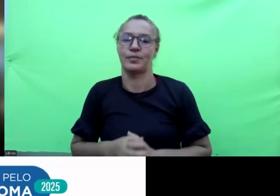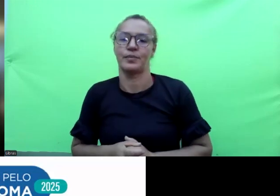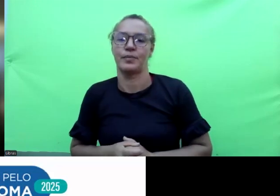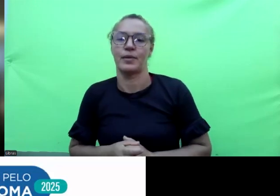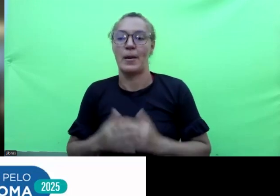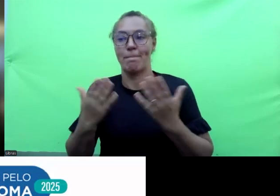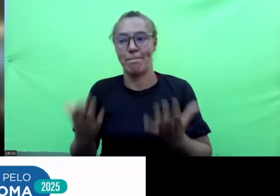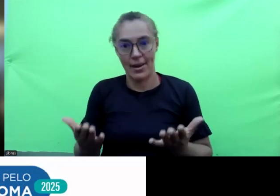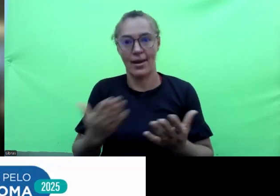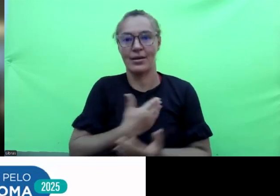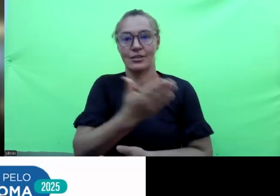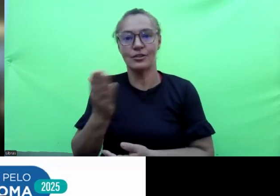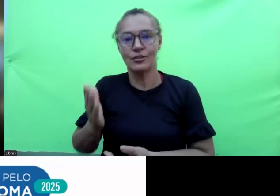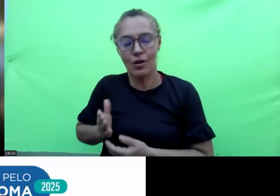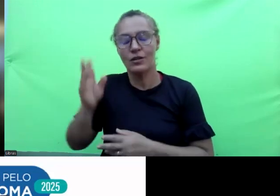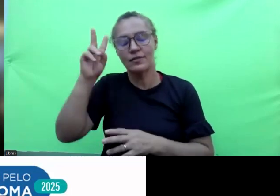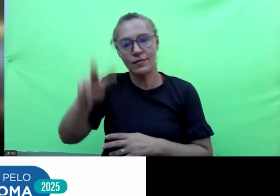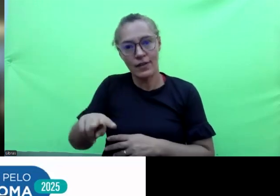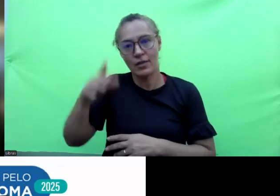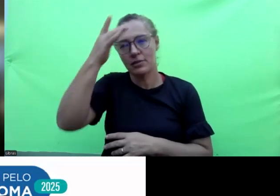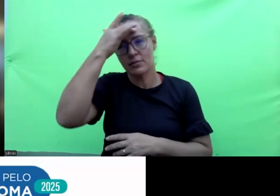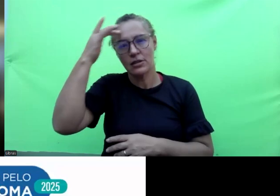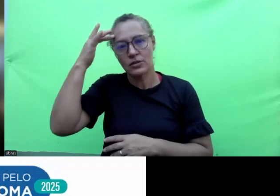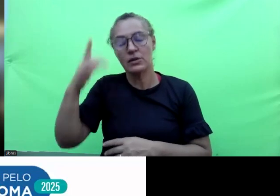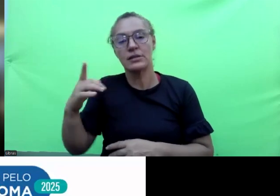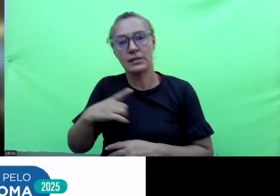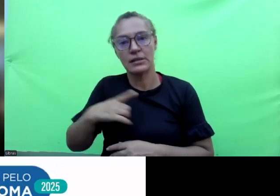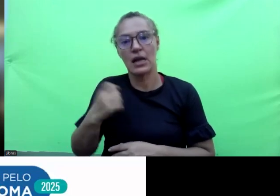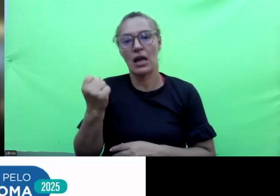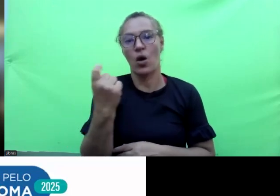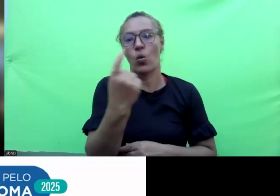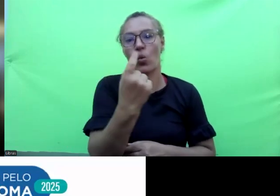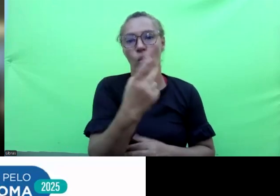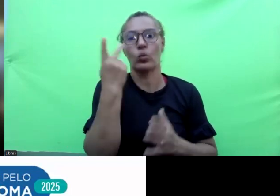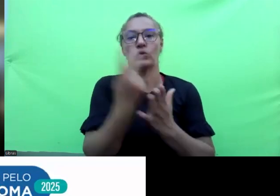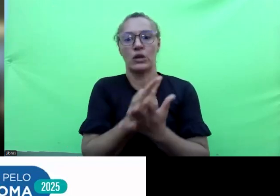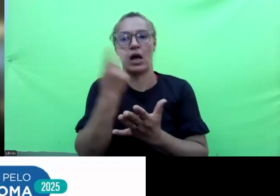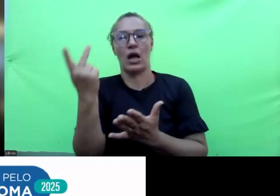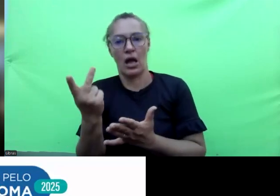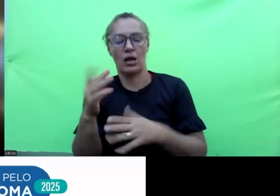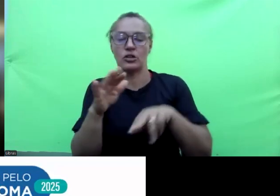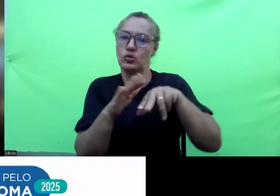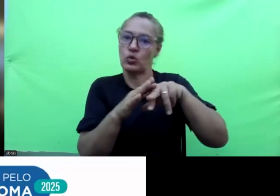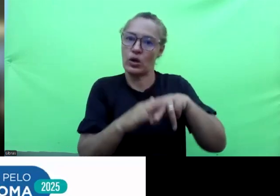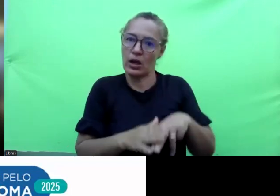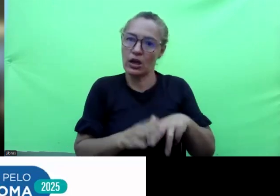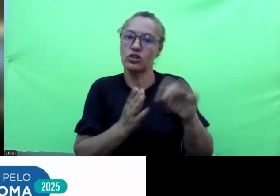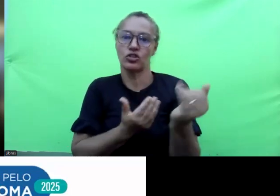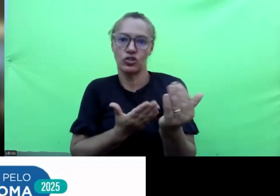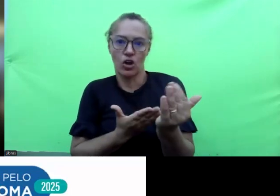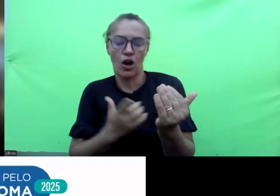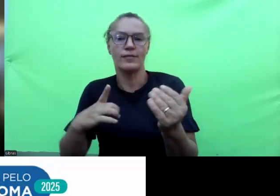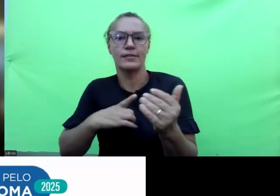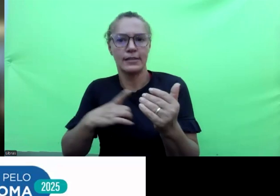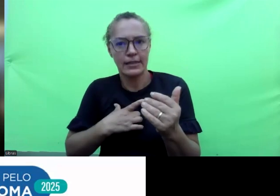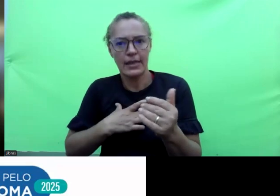gente acaba vendo pessoas, né? A gente tem alguns casos de pacientes jovens que têm segurado por muitos anos a